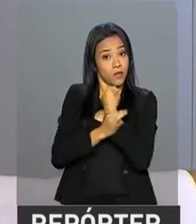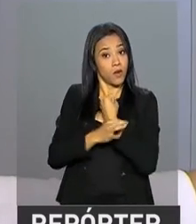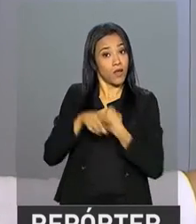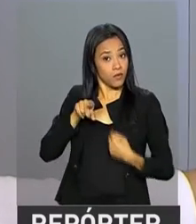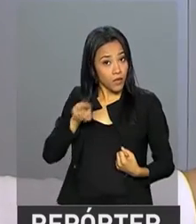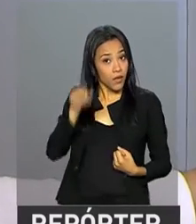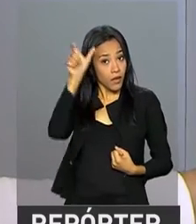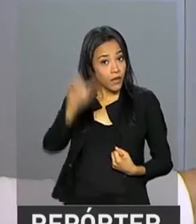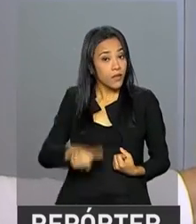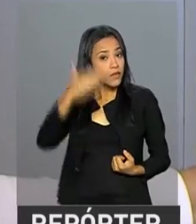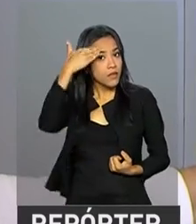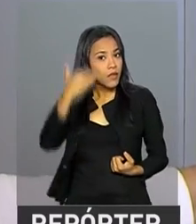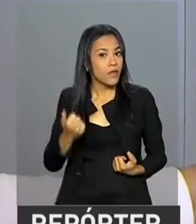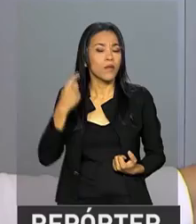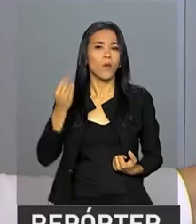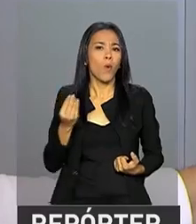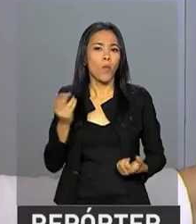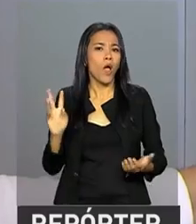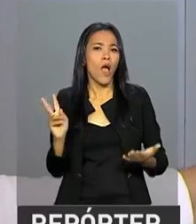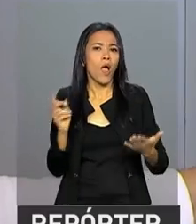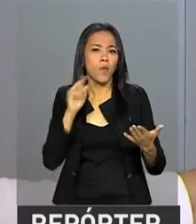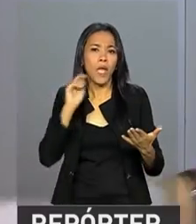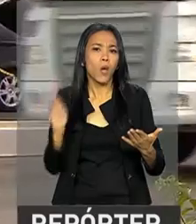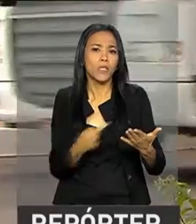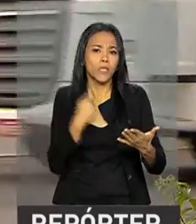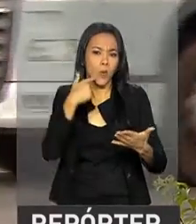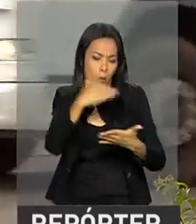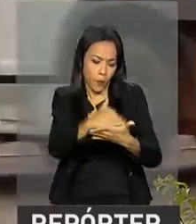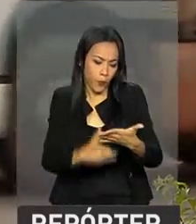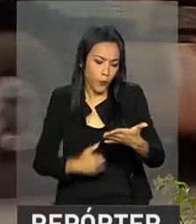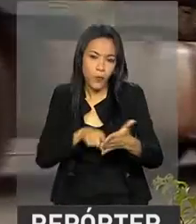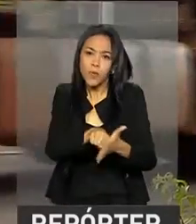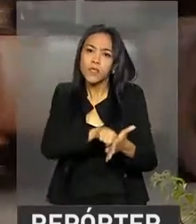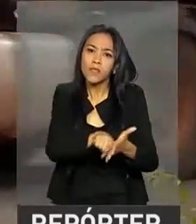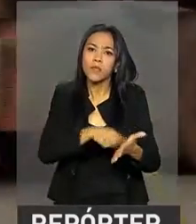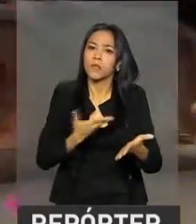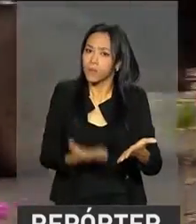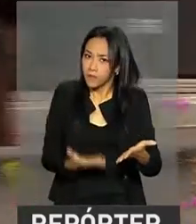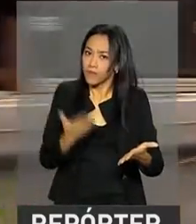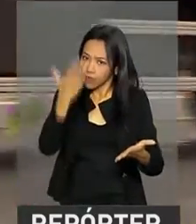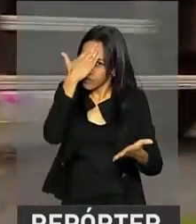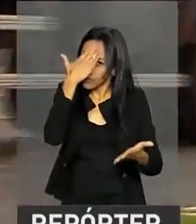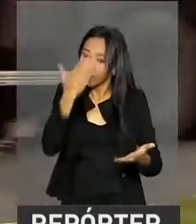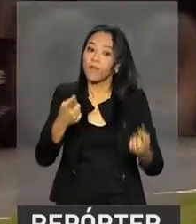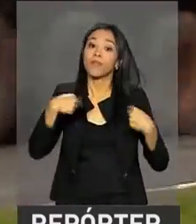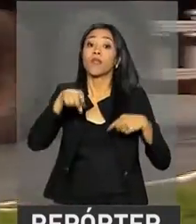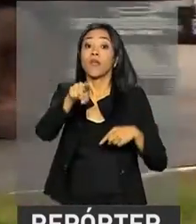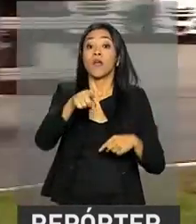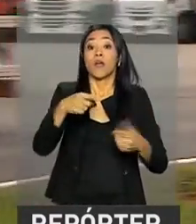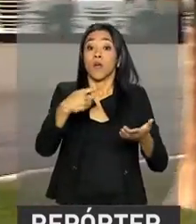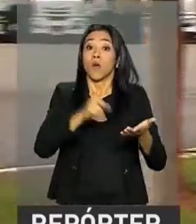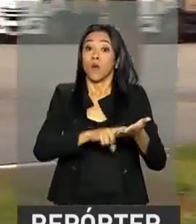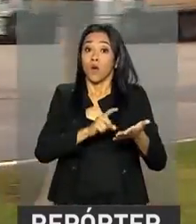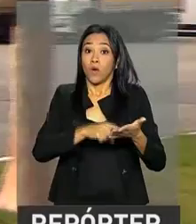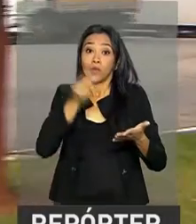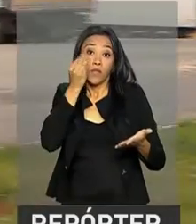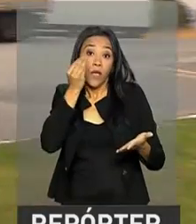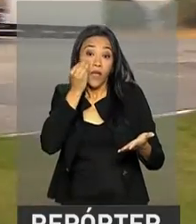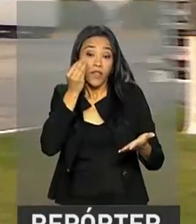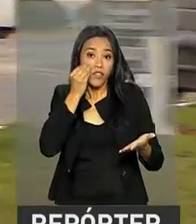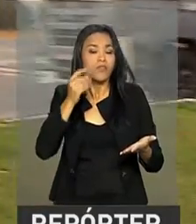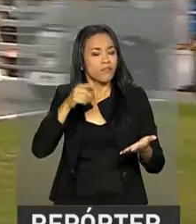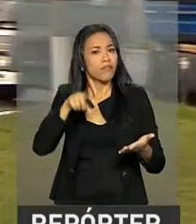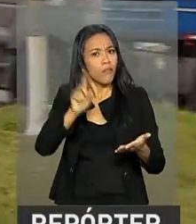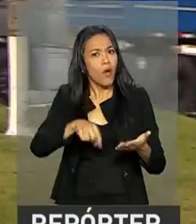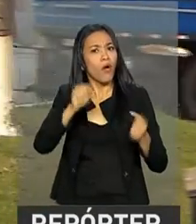direito de verificação dos resultados alcançados entre as mudanças os testes passam a ter validade legal podendo ser